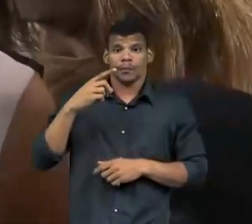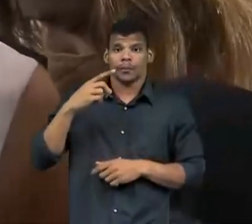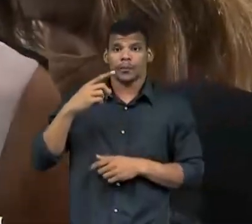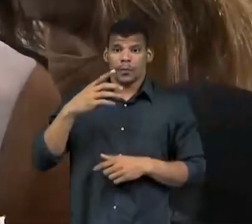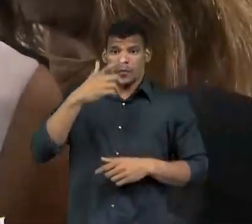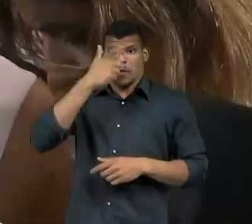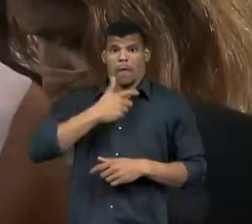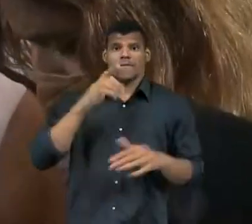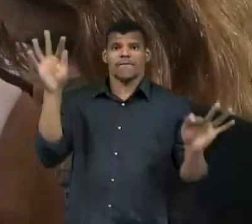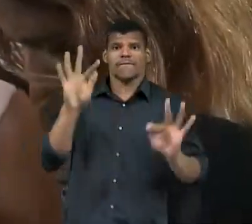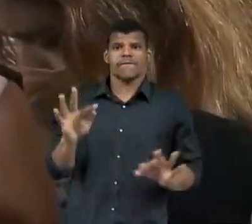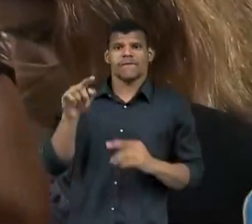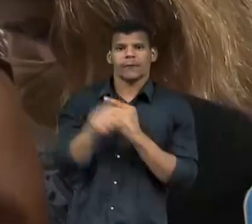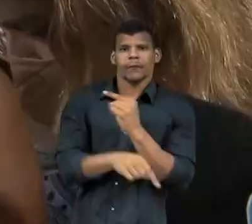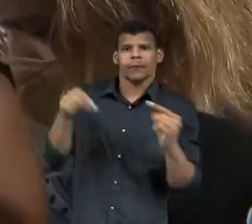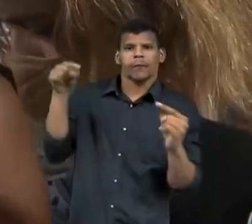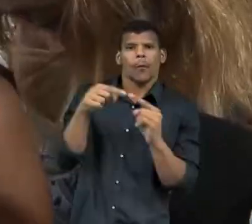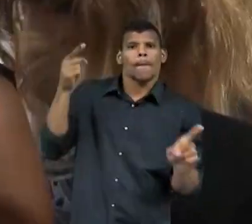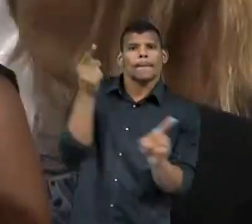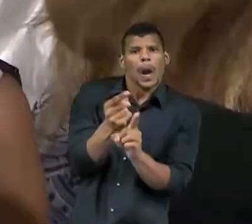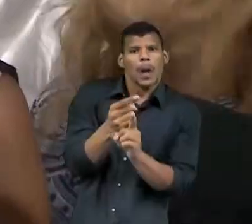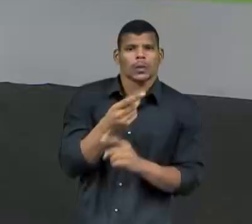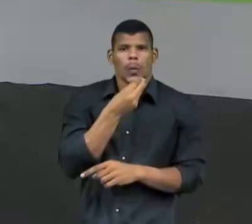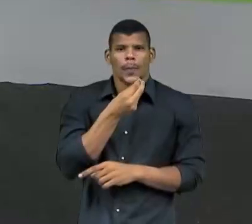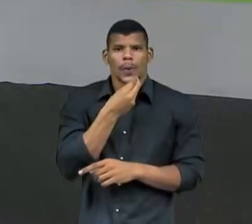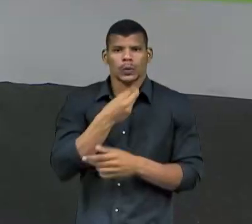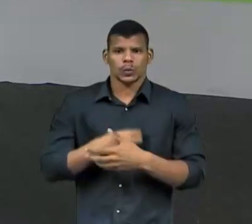encontrar aqui essas oportunidades.